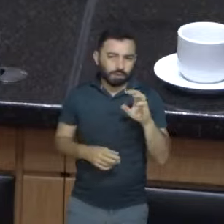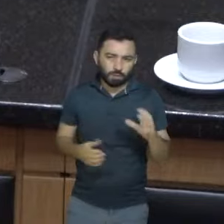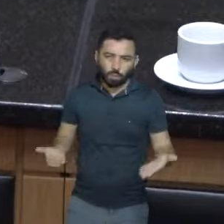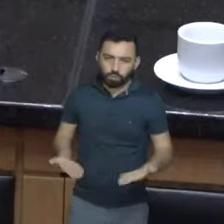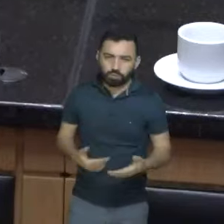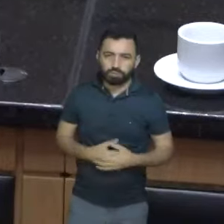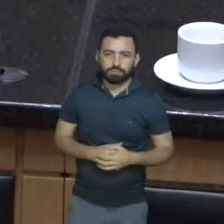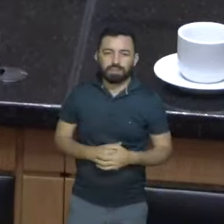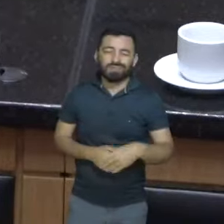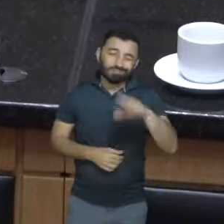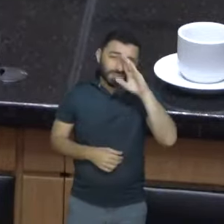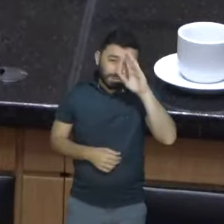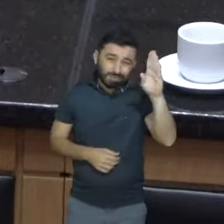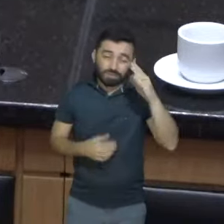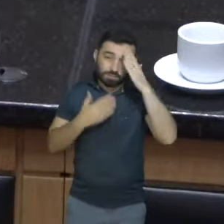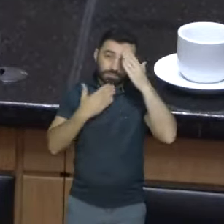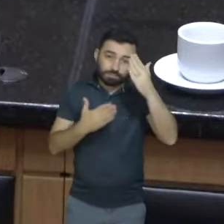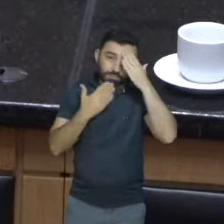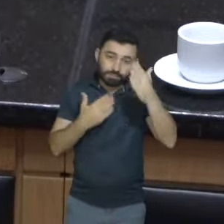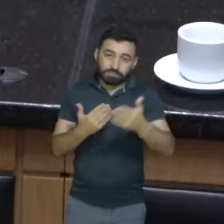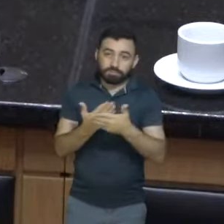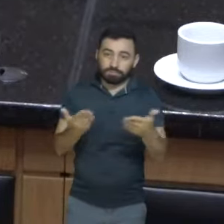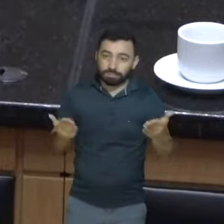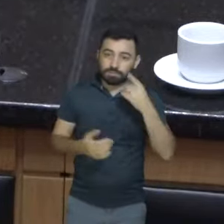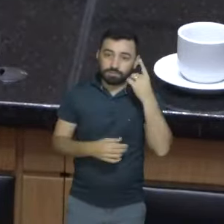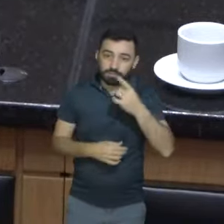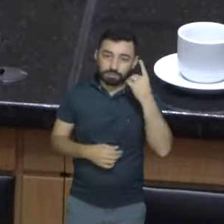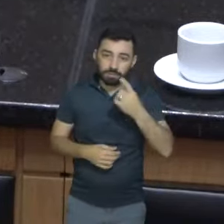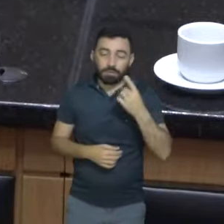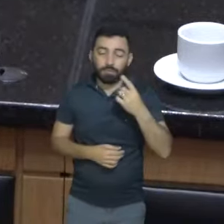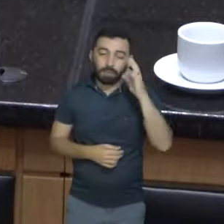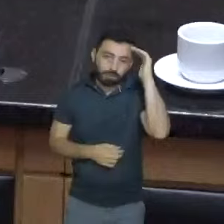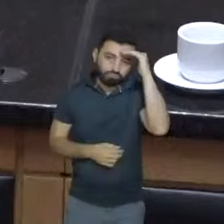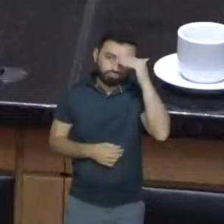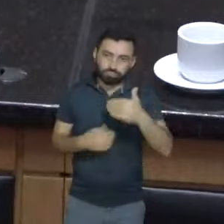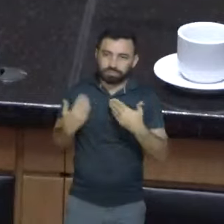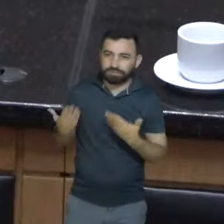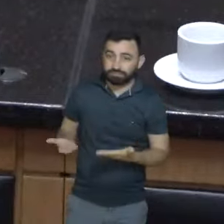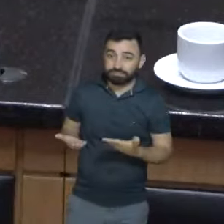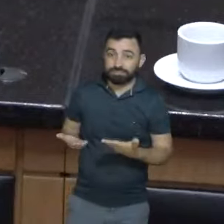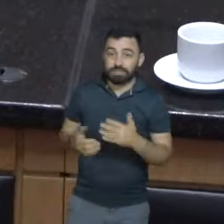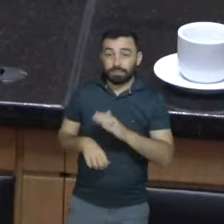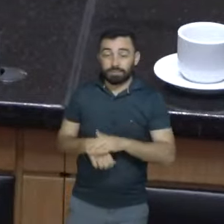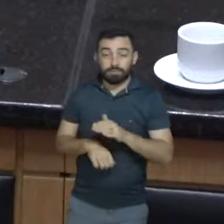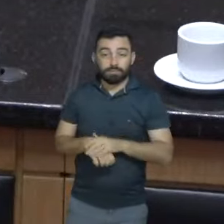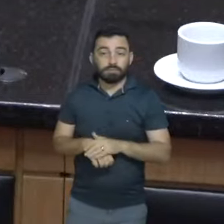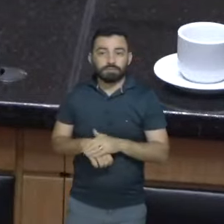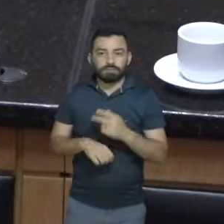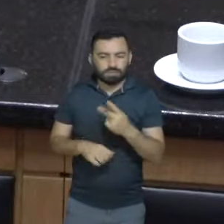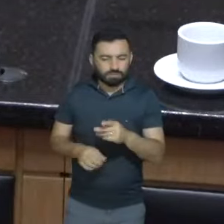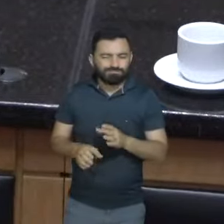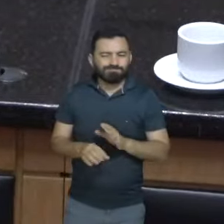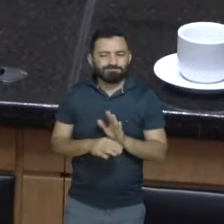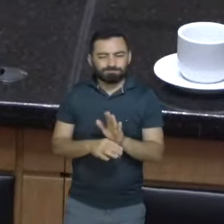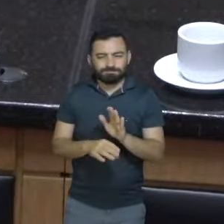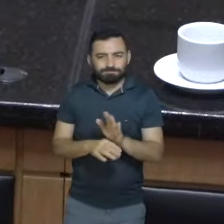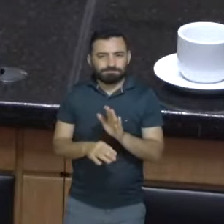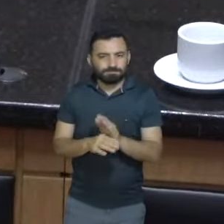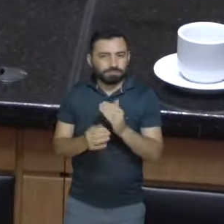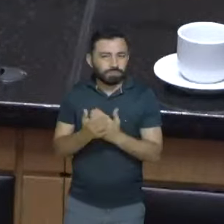mas principalmente o agradecimento vai para o nosso deputado Marco Vieira, que foi uma pessoa que auxiliou muito para que essa